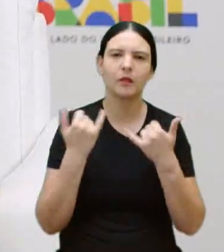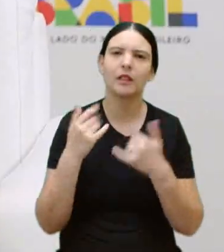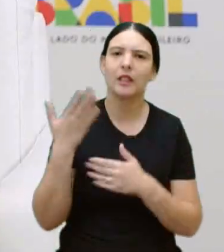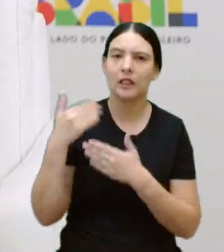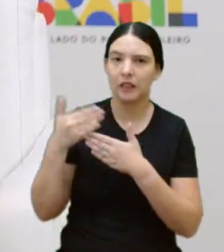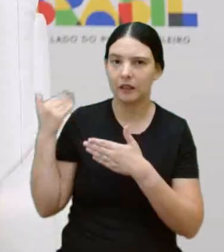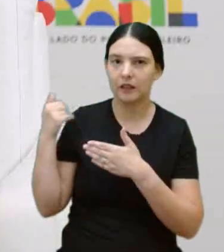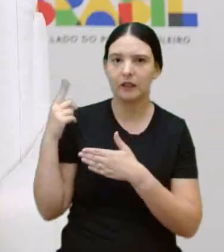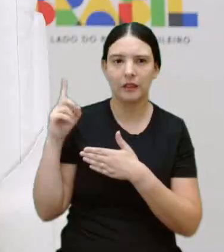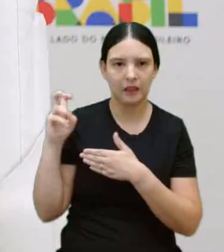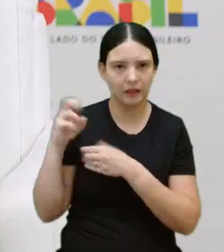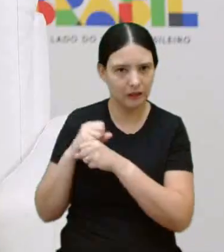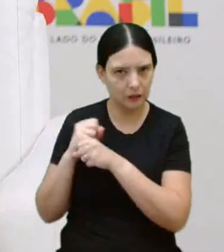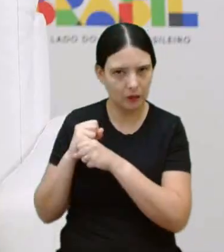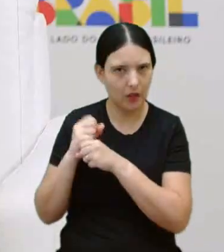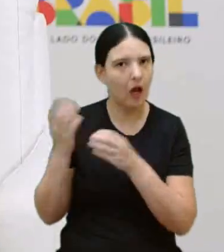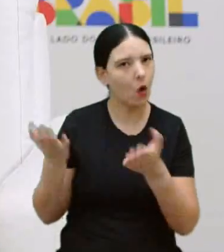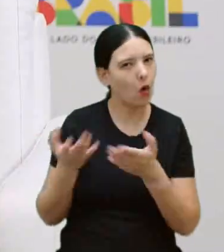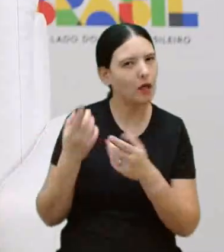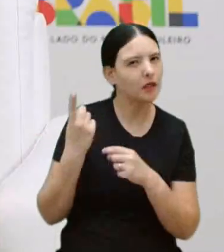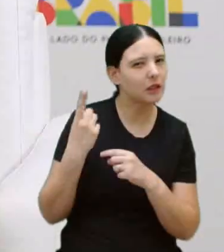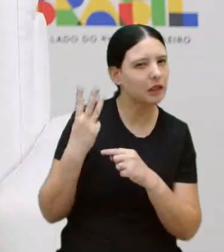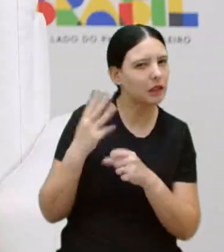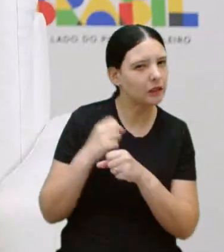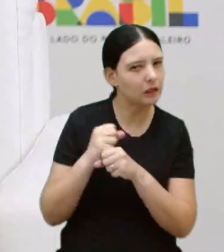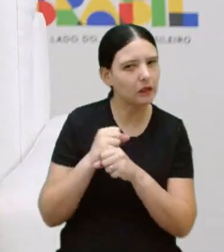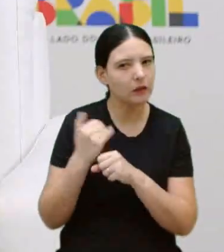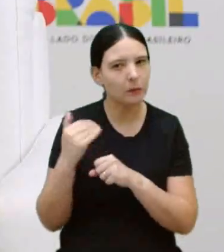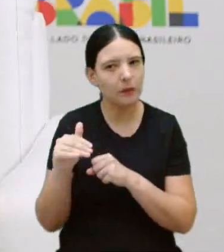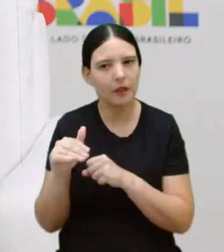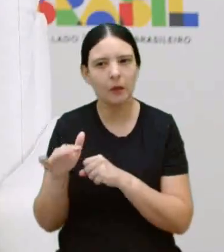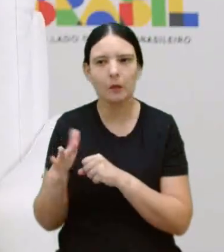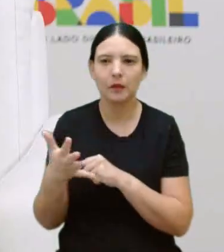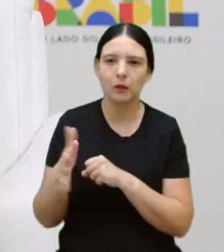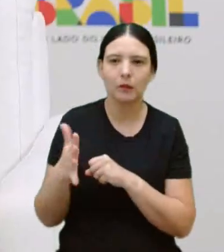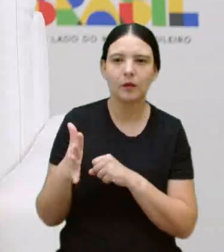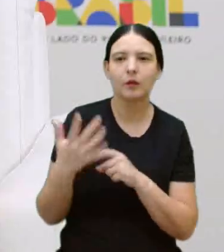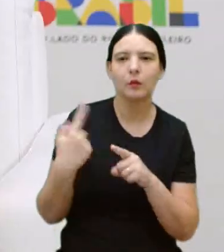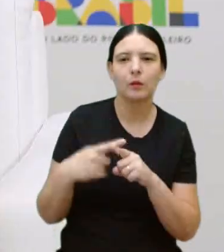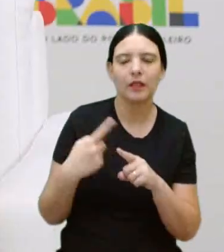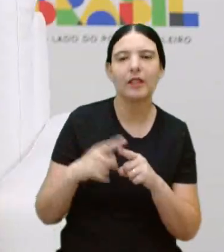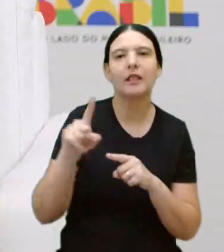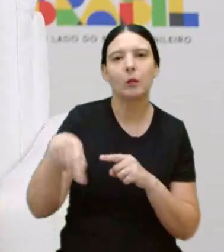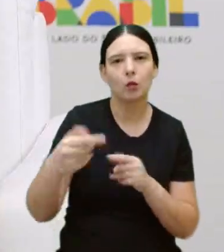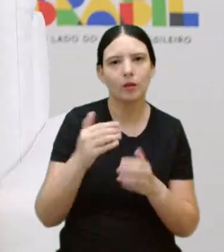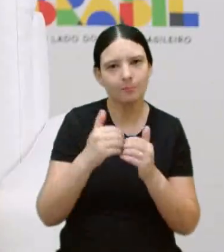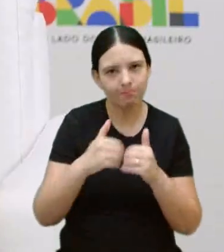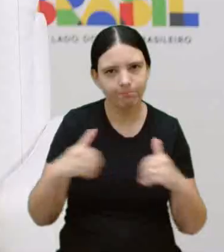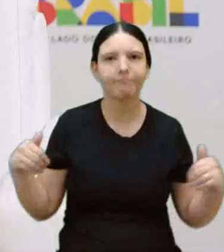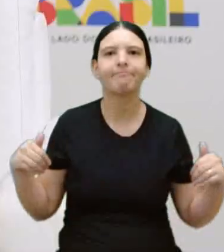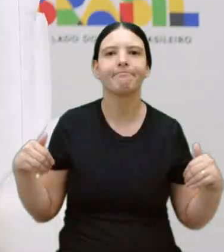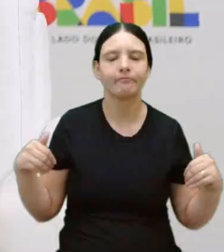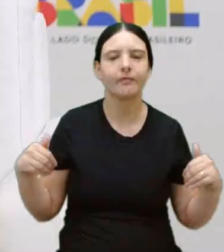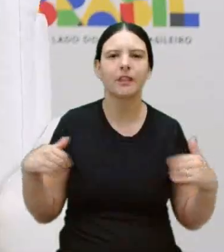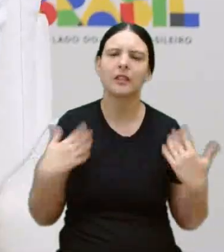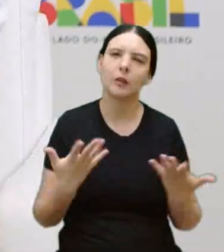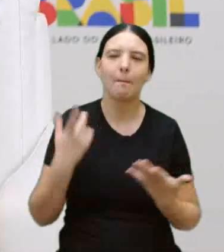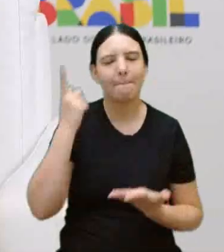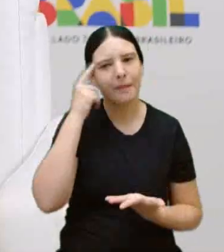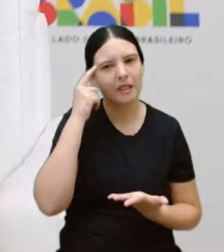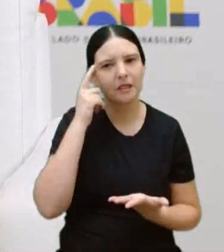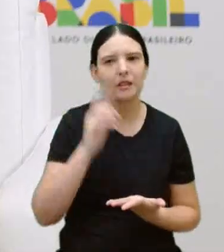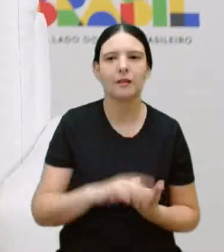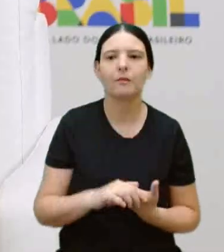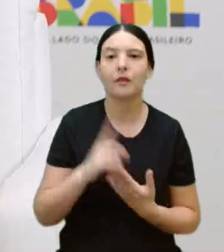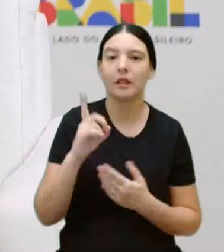são 13 anos e meio mais ou menos, que metade dos casais se separam, a média. Então vamos colocar assim, há 15 anos